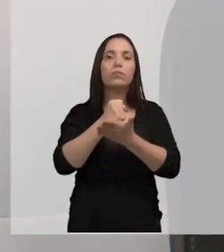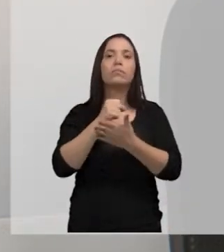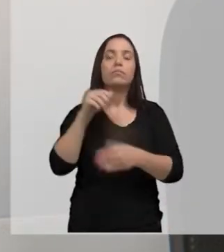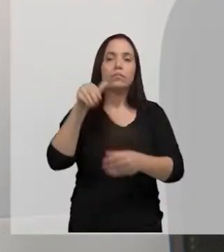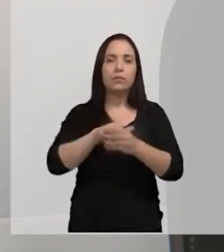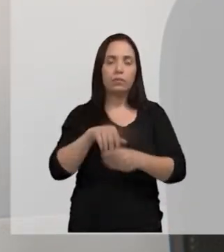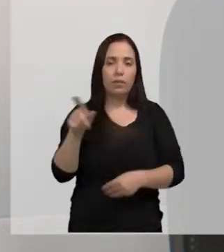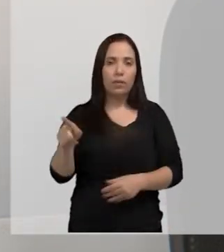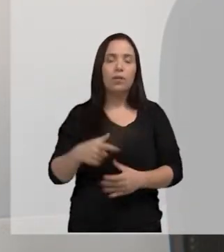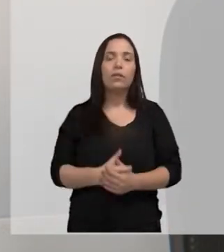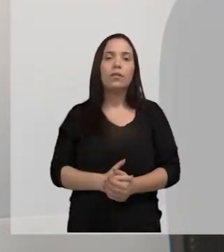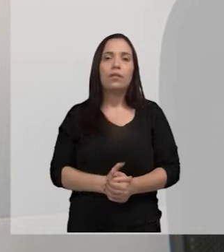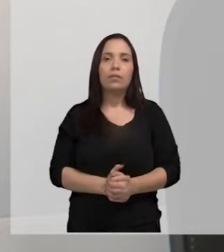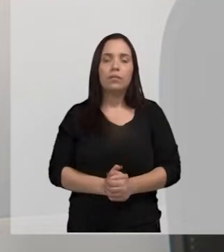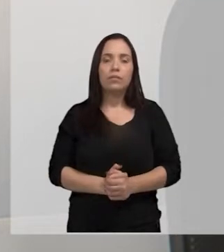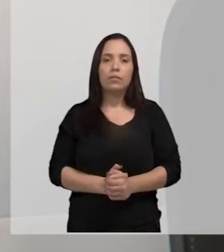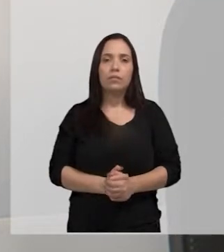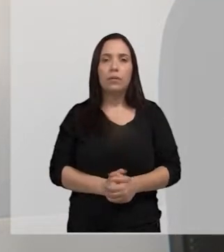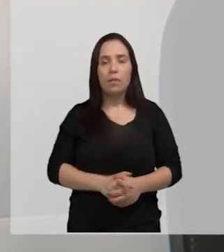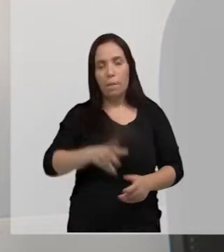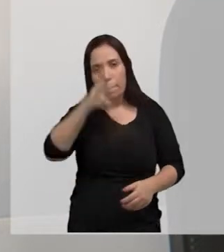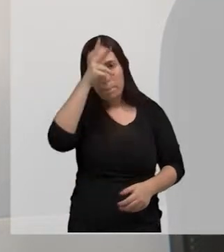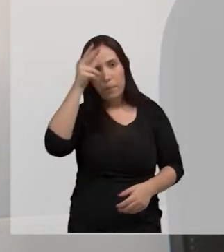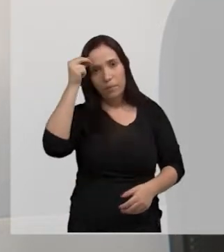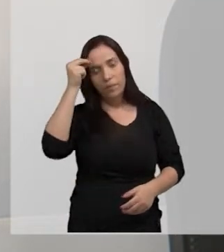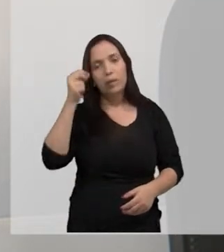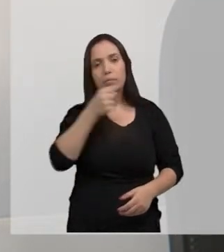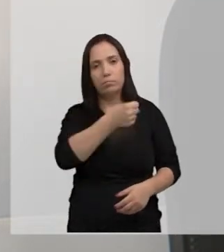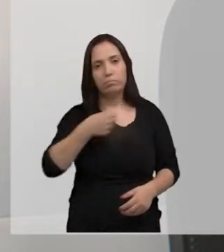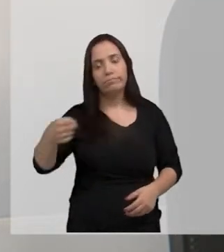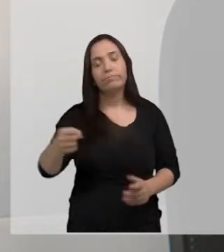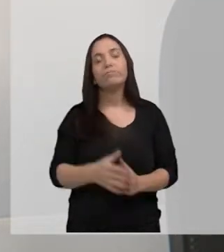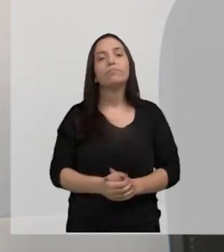uma vitória também do prefeito, né?